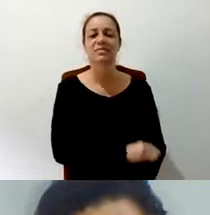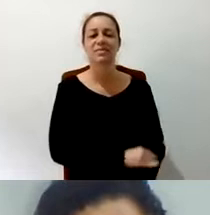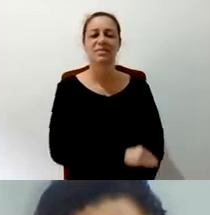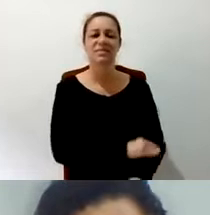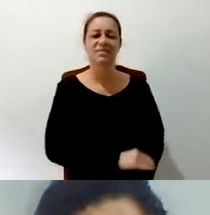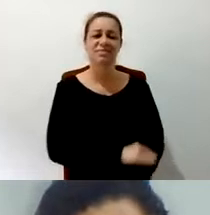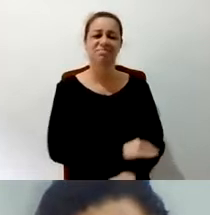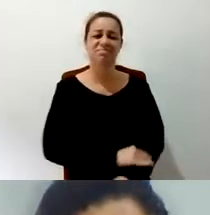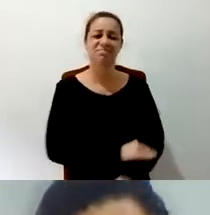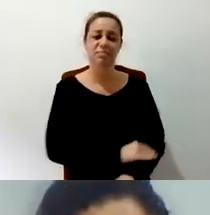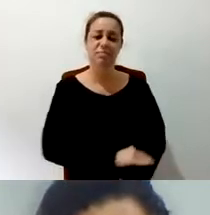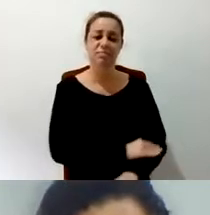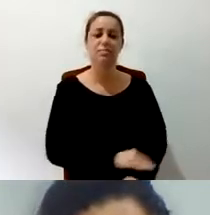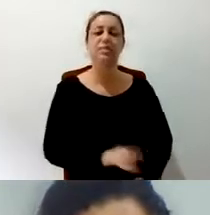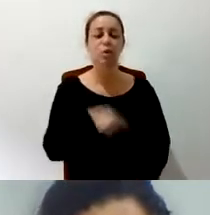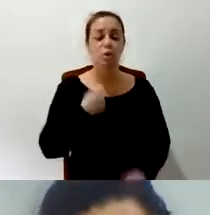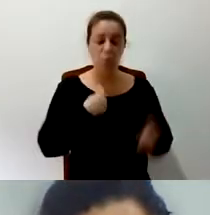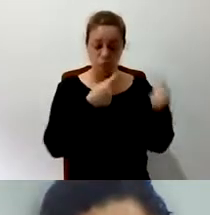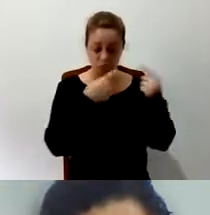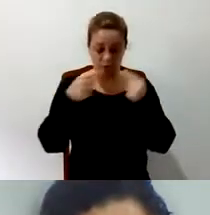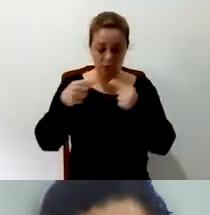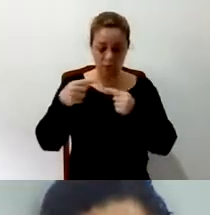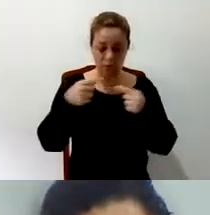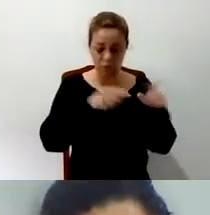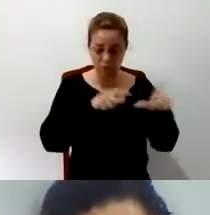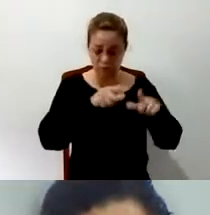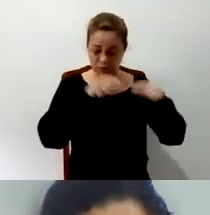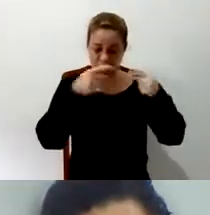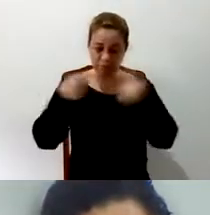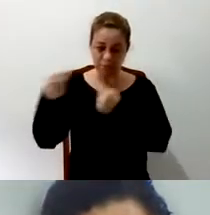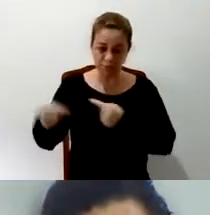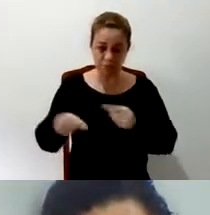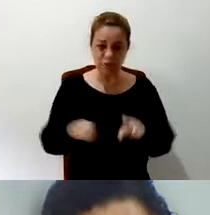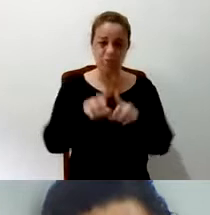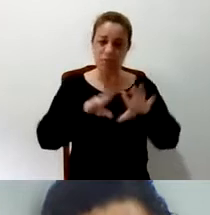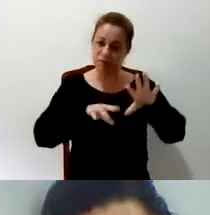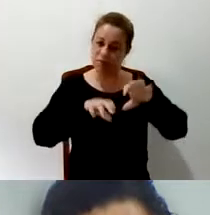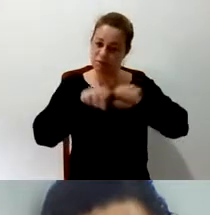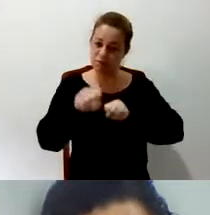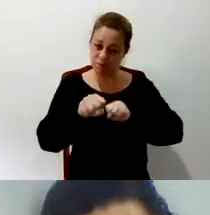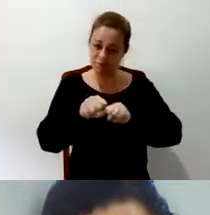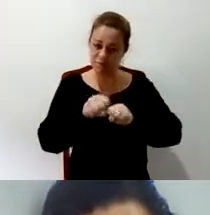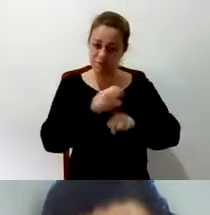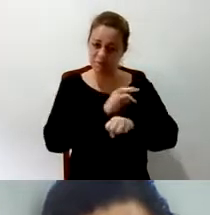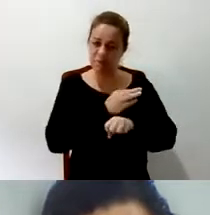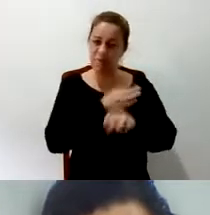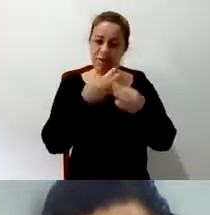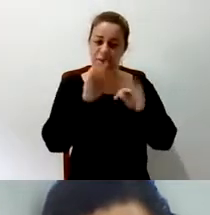nessa dimensão que a gente discute o trabalho, né, e a formação profissional, né, técnica profissional,